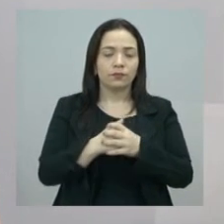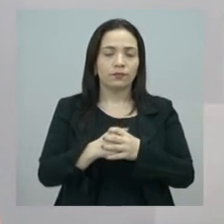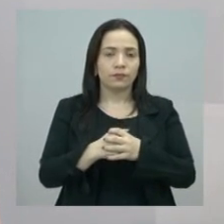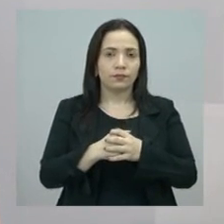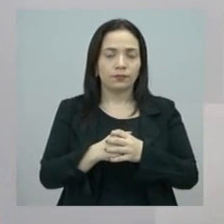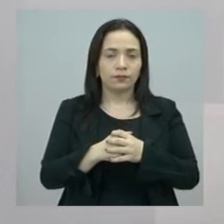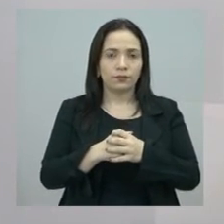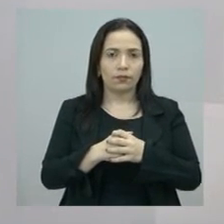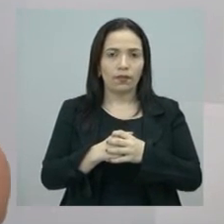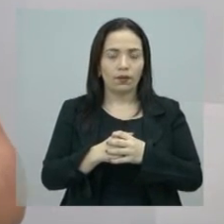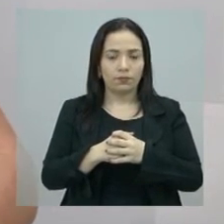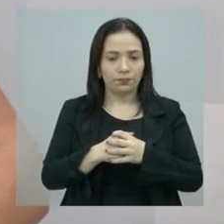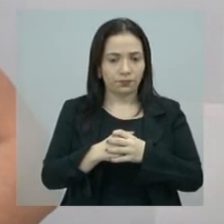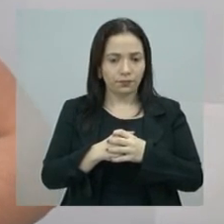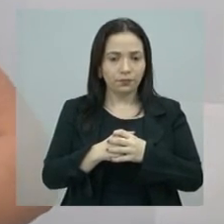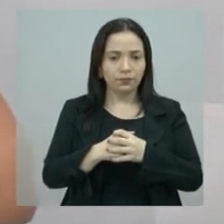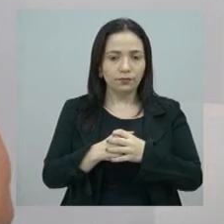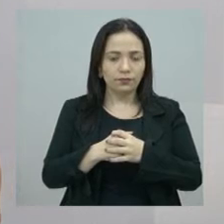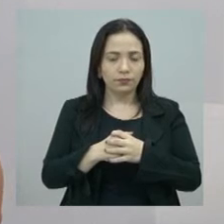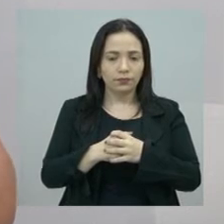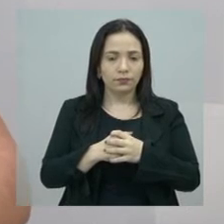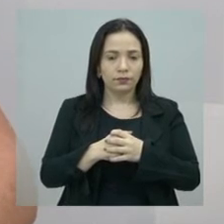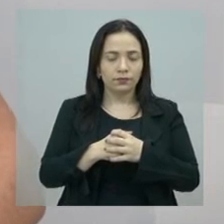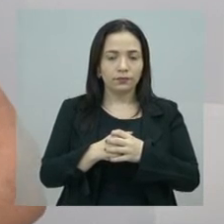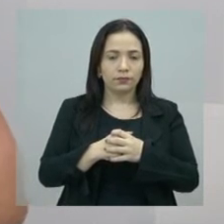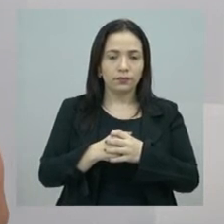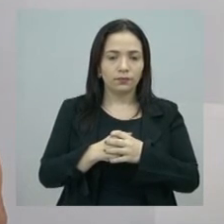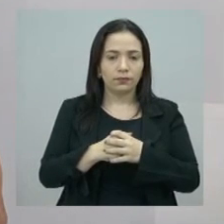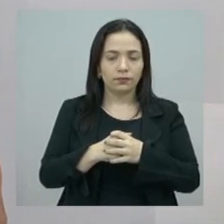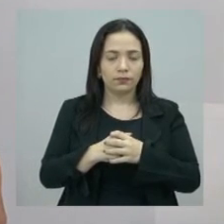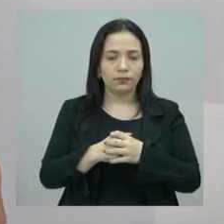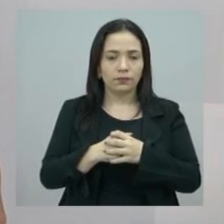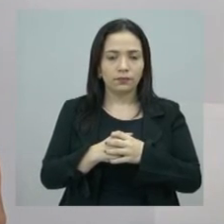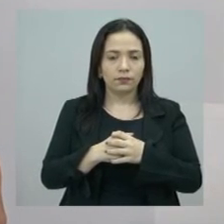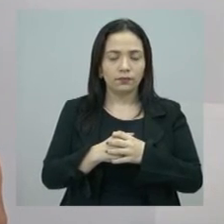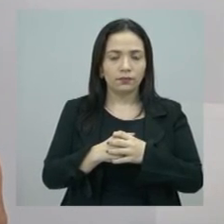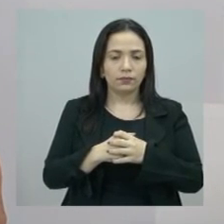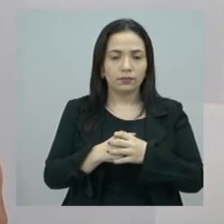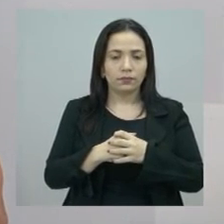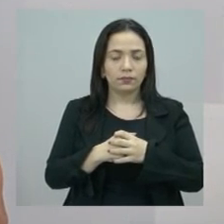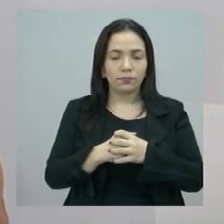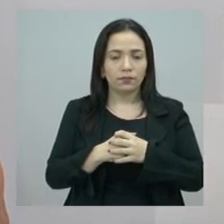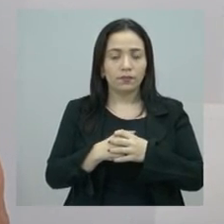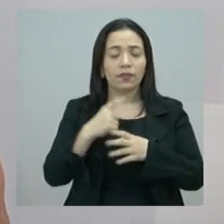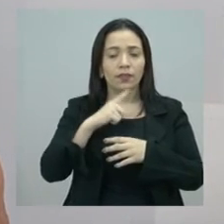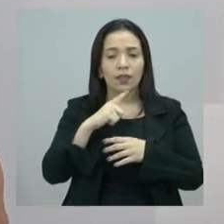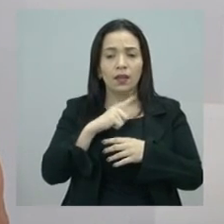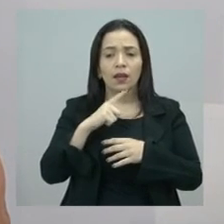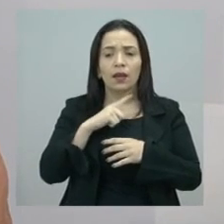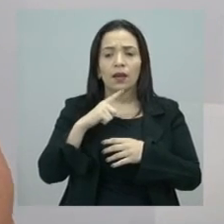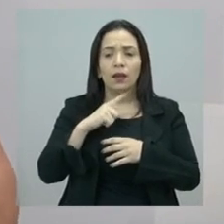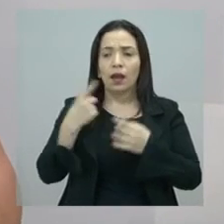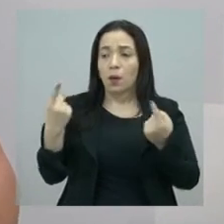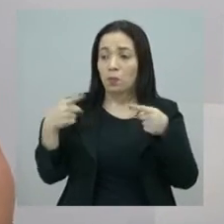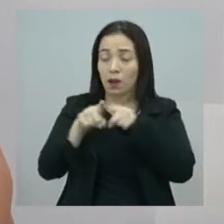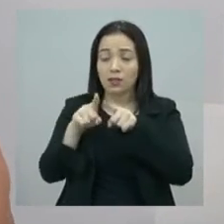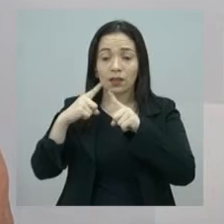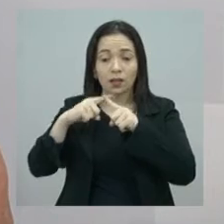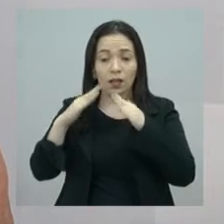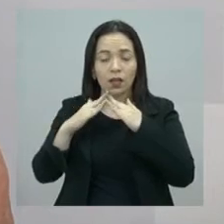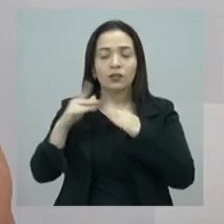diríamos assim, um acesso a um grande número de pessoas que são adeptas àquela religião,